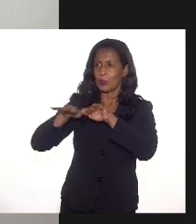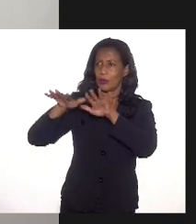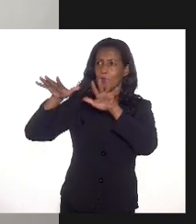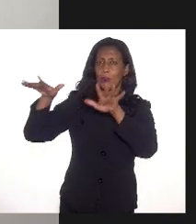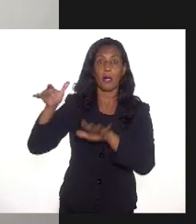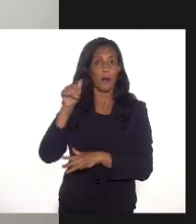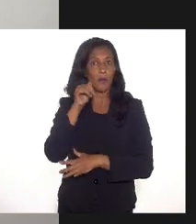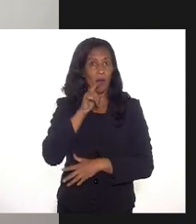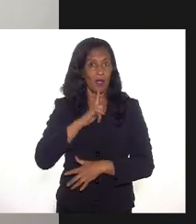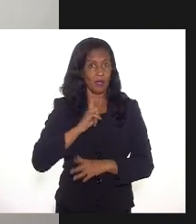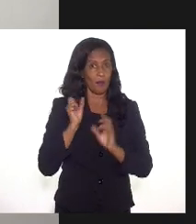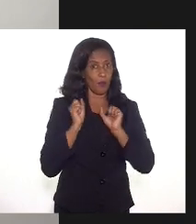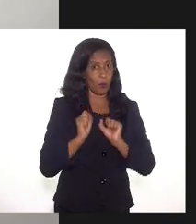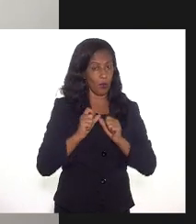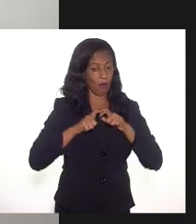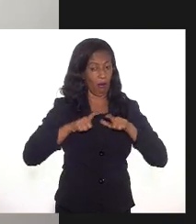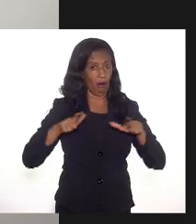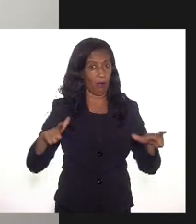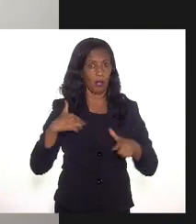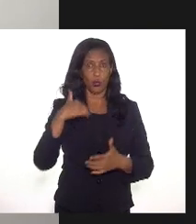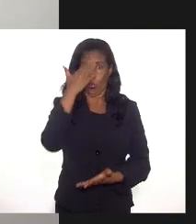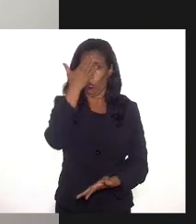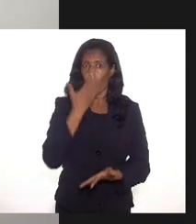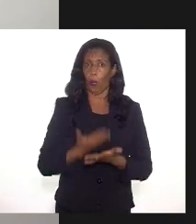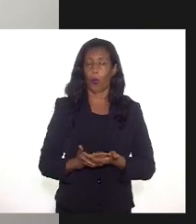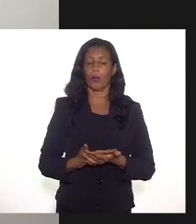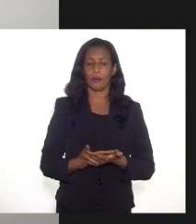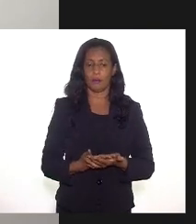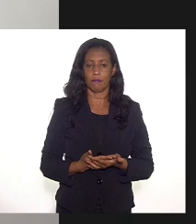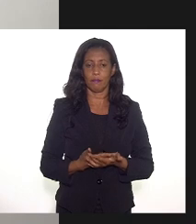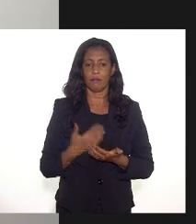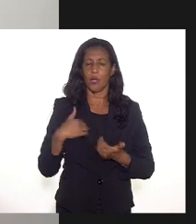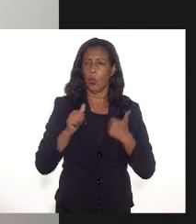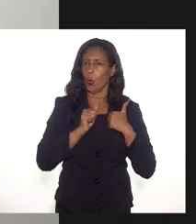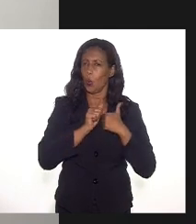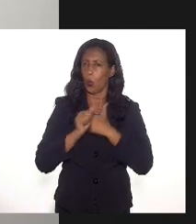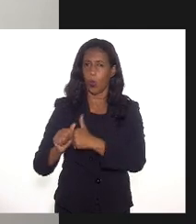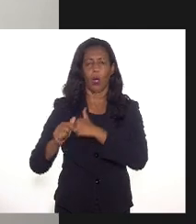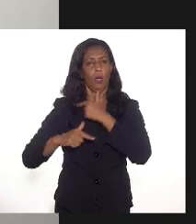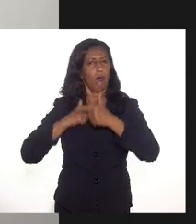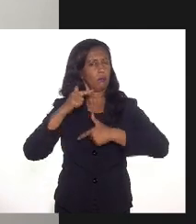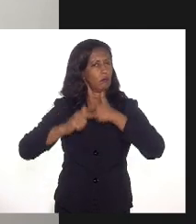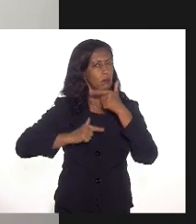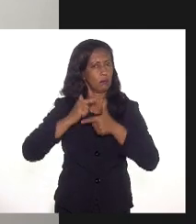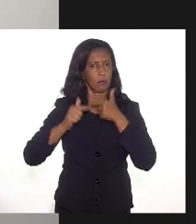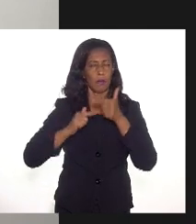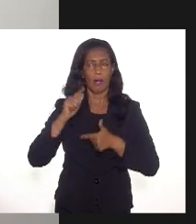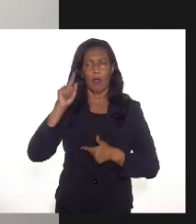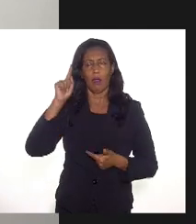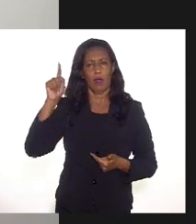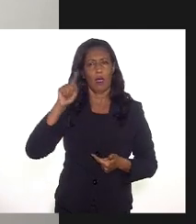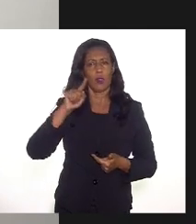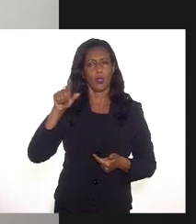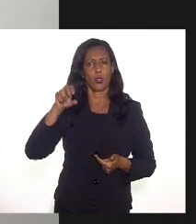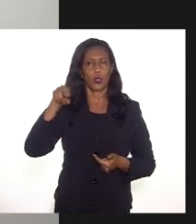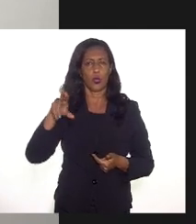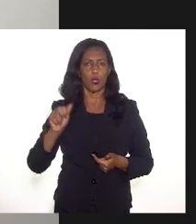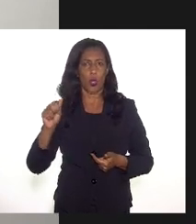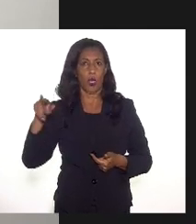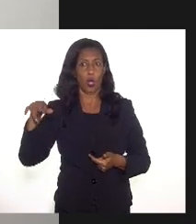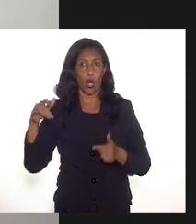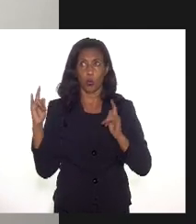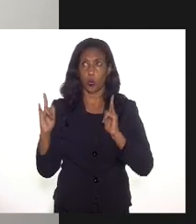têm um poder muito grande, eu acredito muito nisso, acompanho muito esse trabalho lá pela Zona Norte, muitos